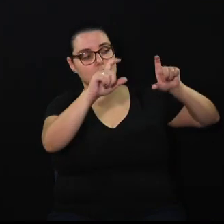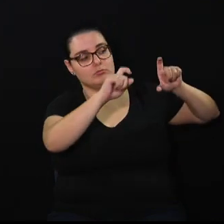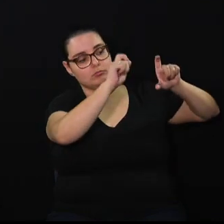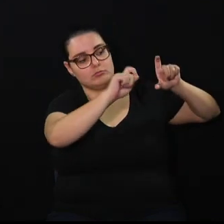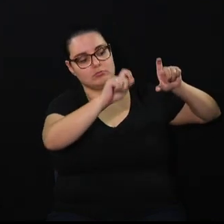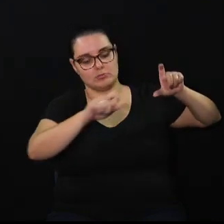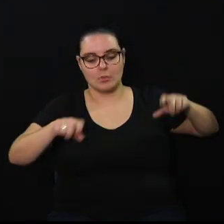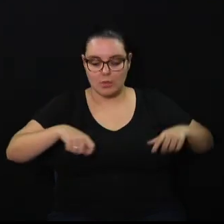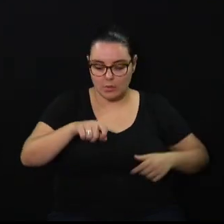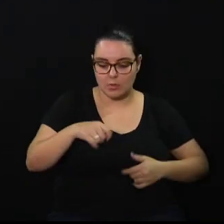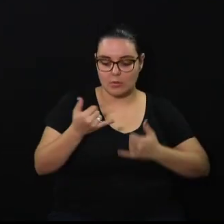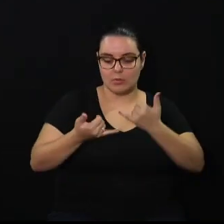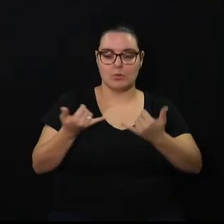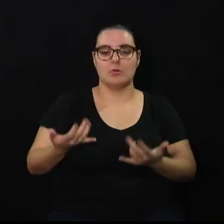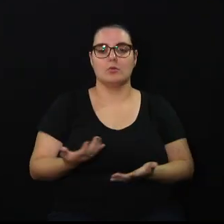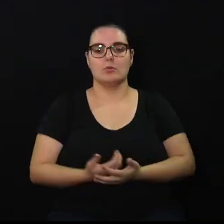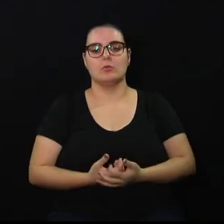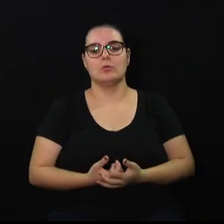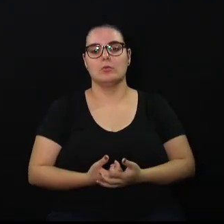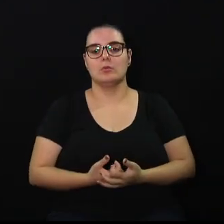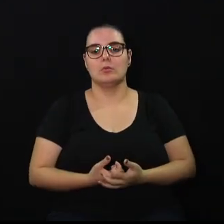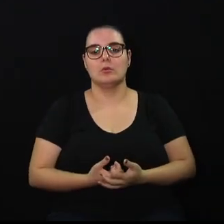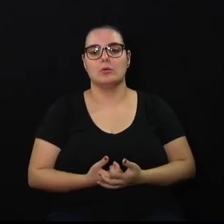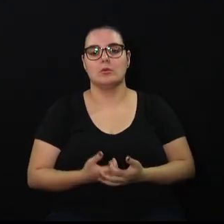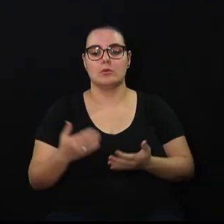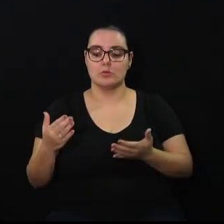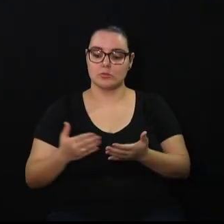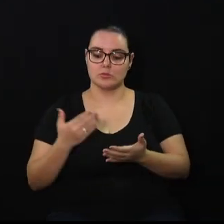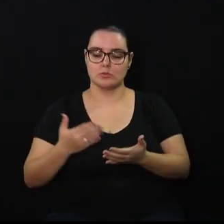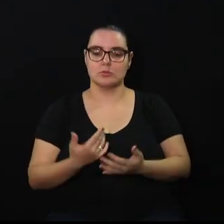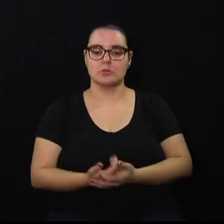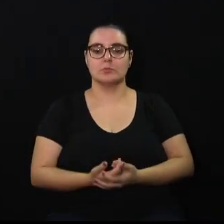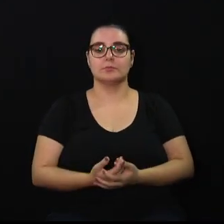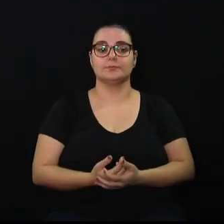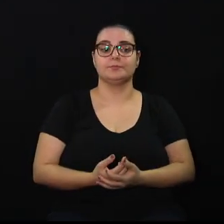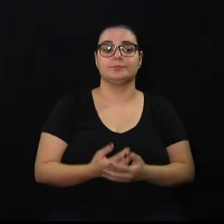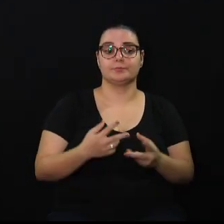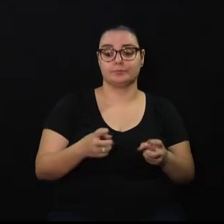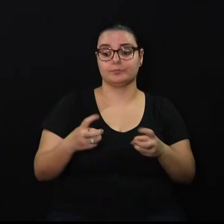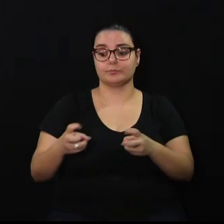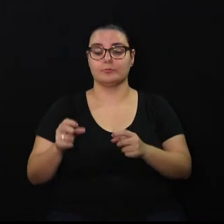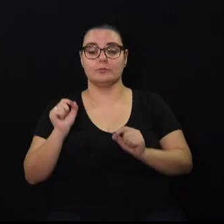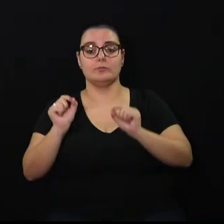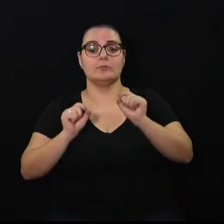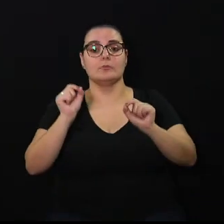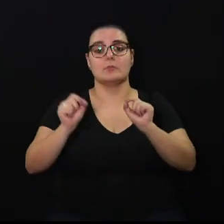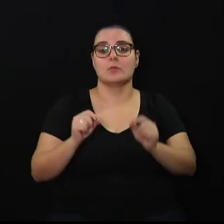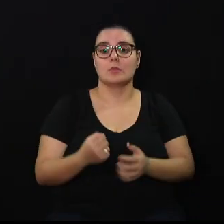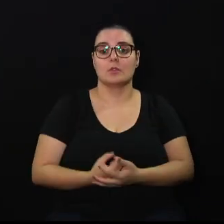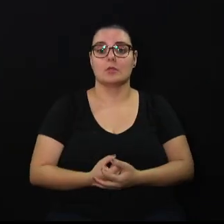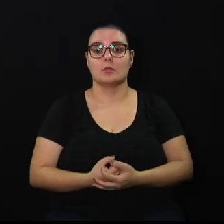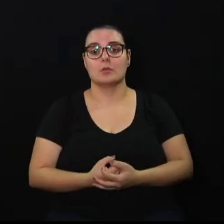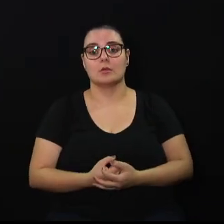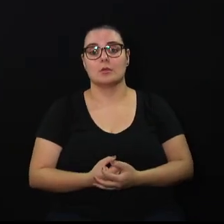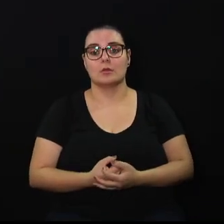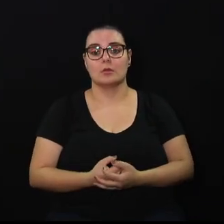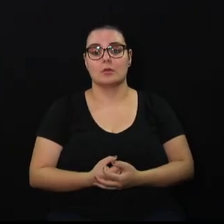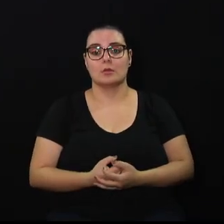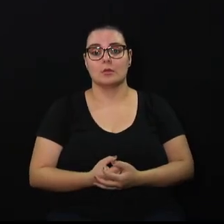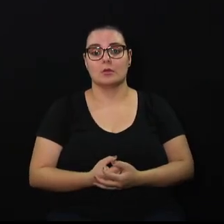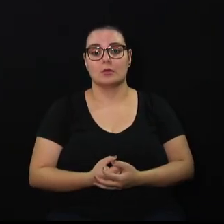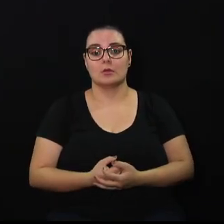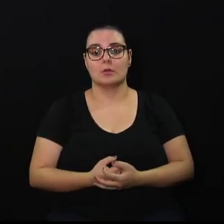de um livro então aí vocês vêem algumas possibilidades que por exemplo há há há